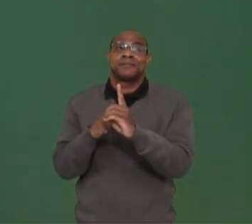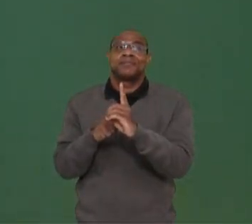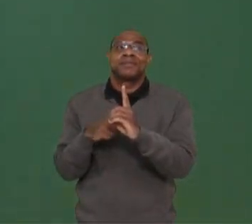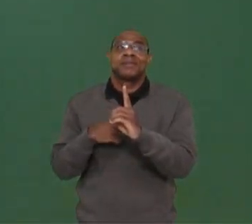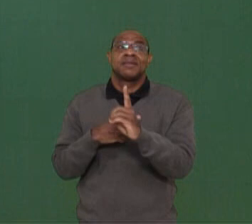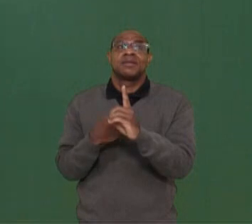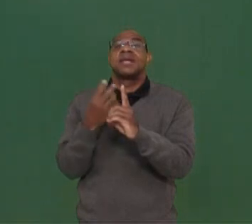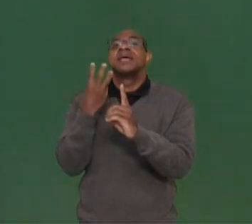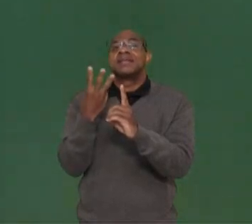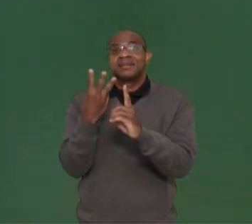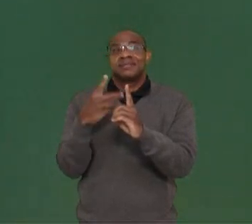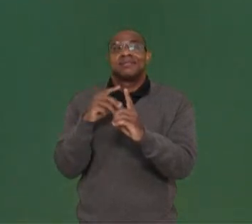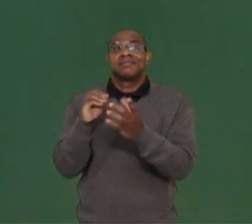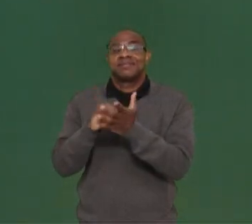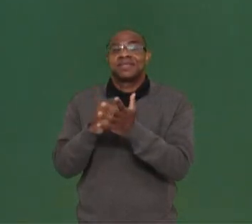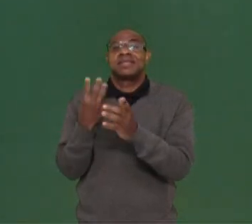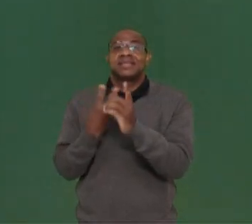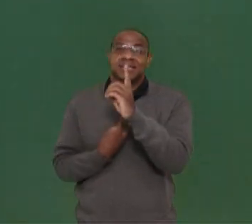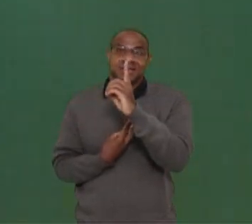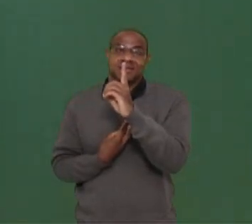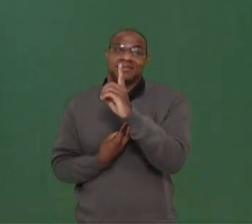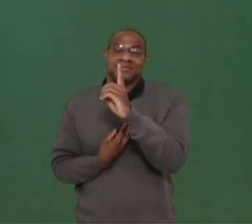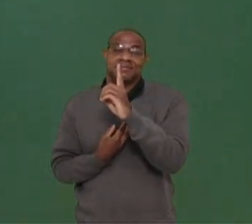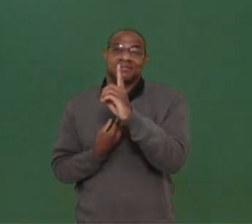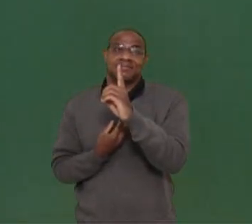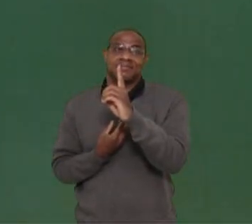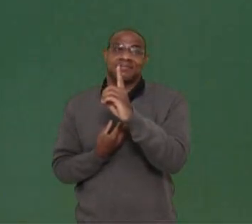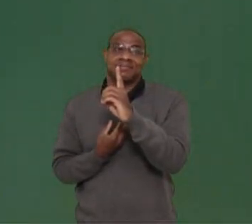3 opções para dezena.